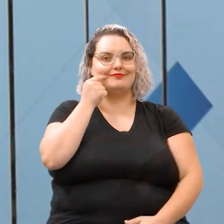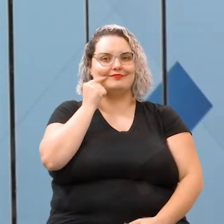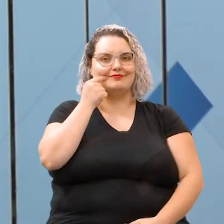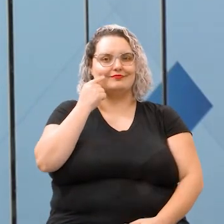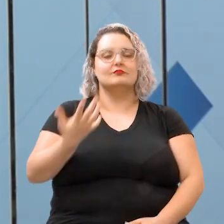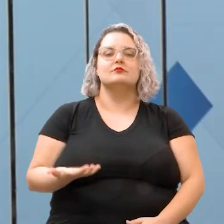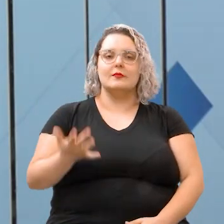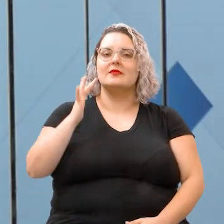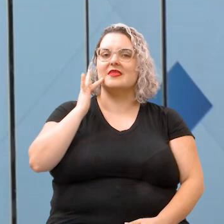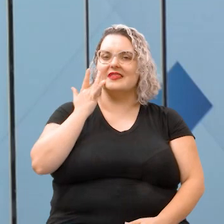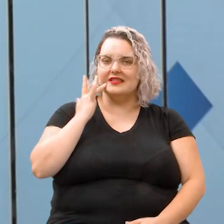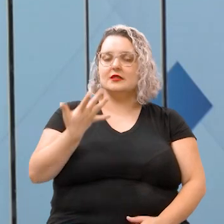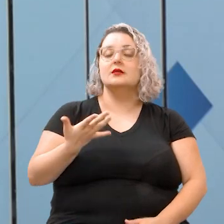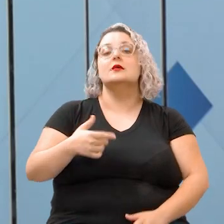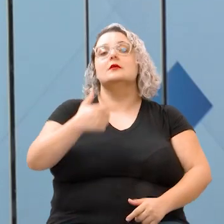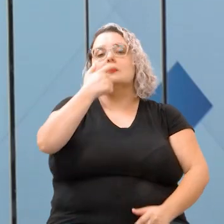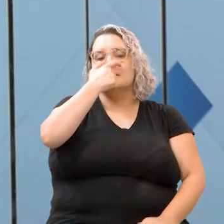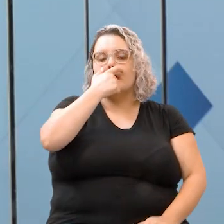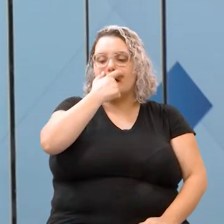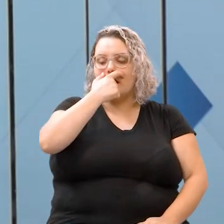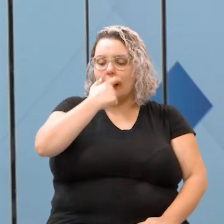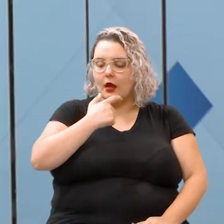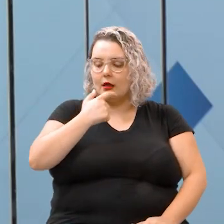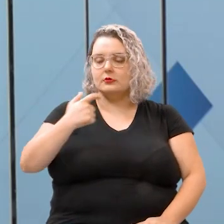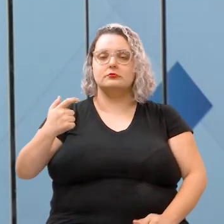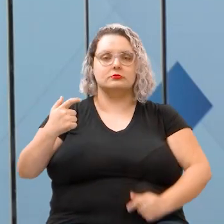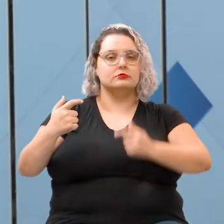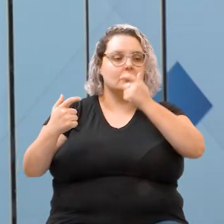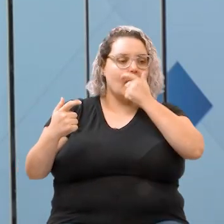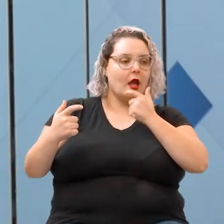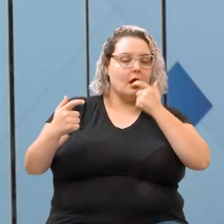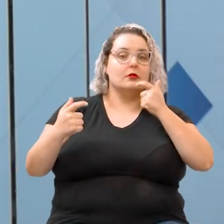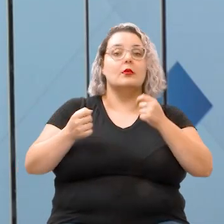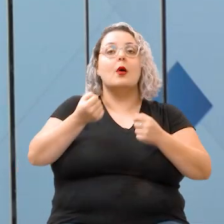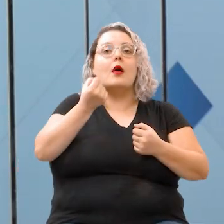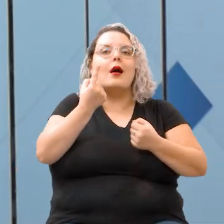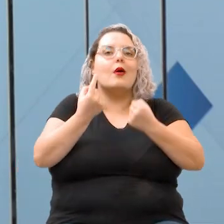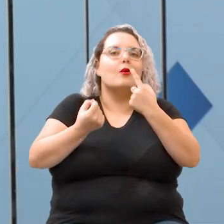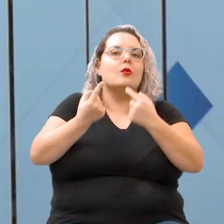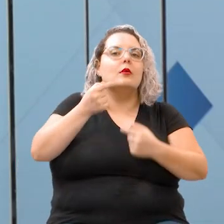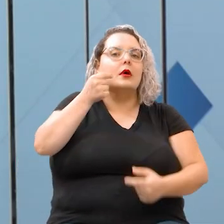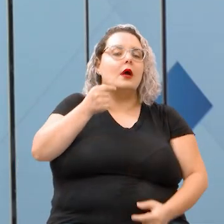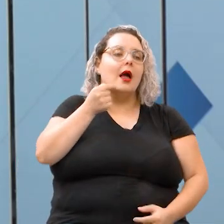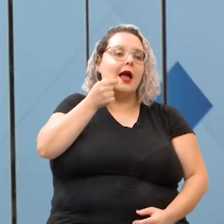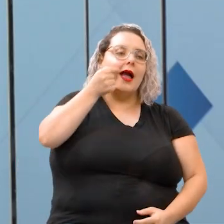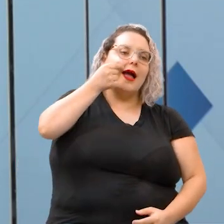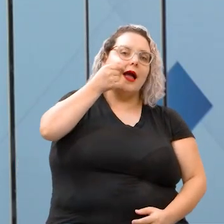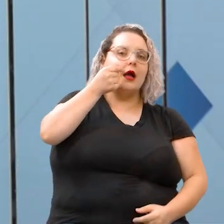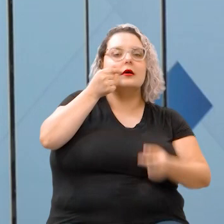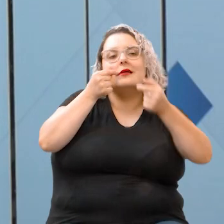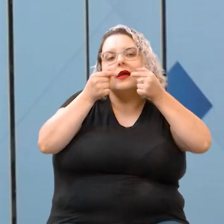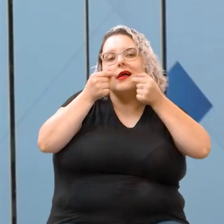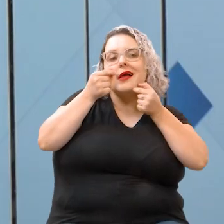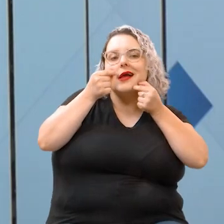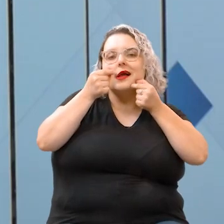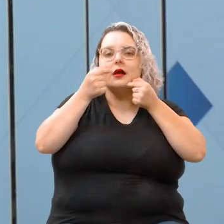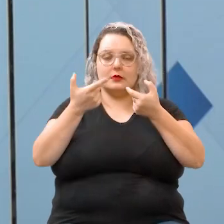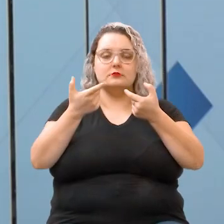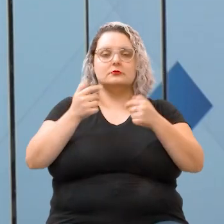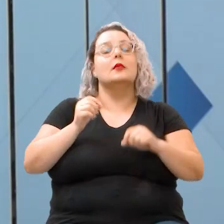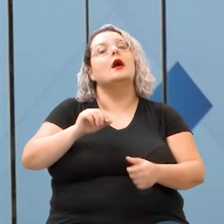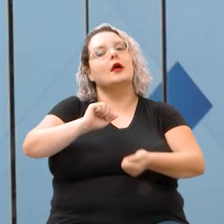instalação de próteses parciais removíveis, que quando o paciente perde alguns dentes, né, e a gente consegue restabelecer a função